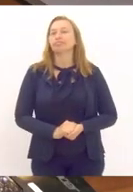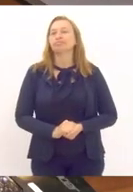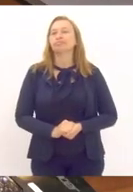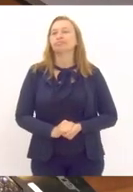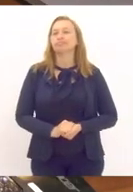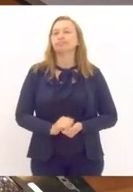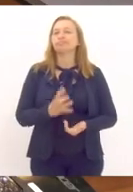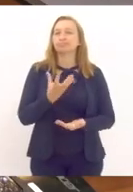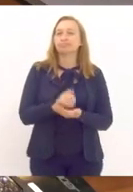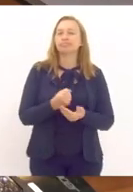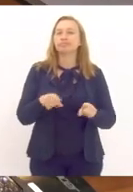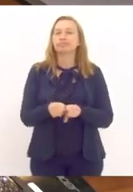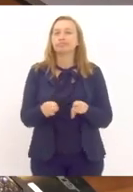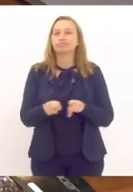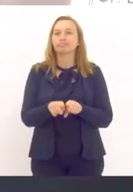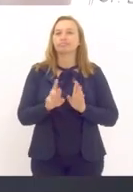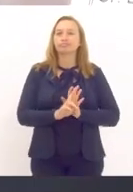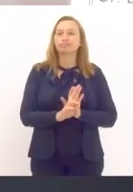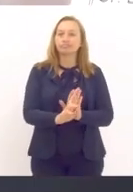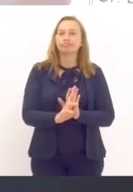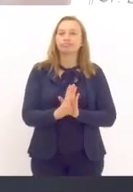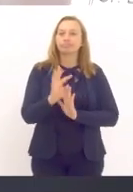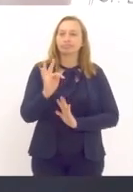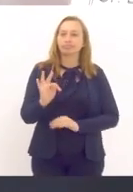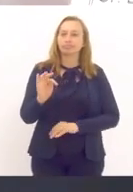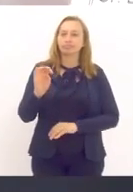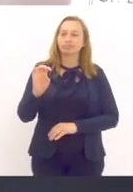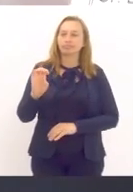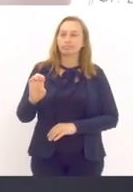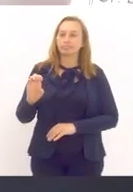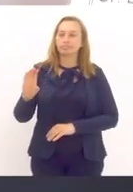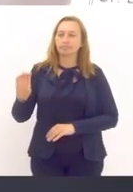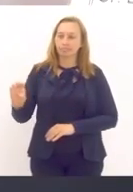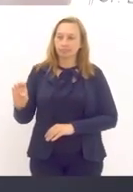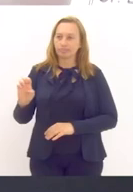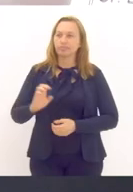E registrar também aqui, representando o TCE,